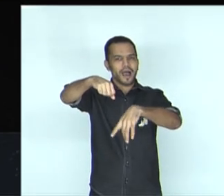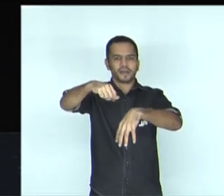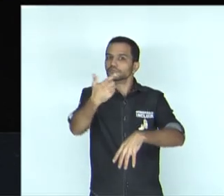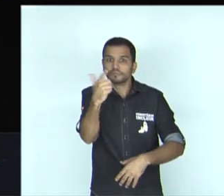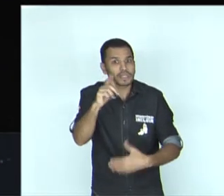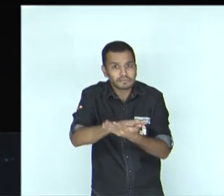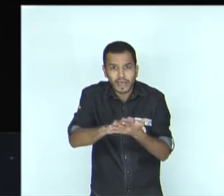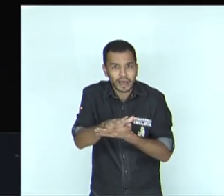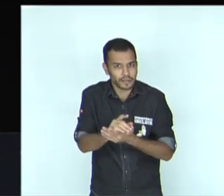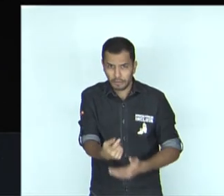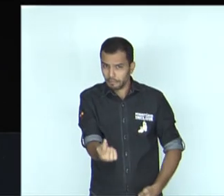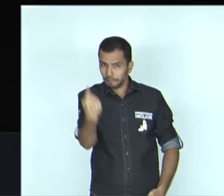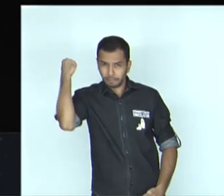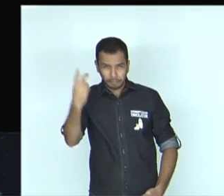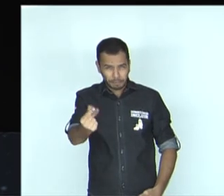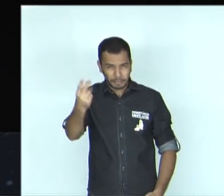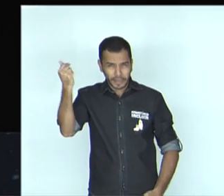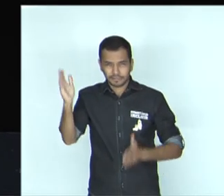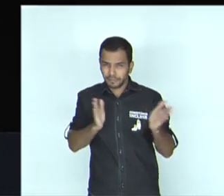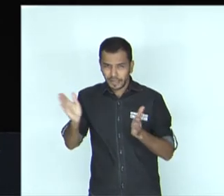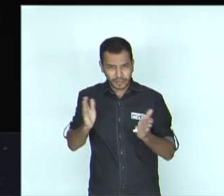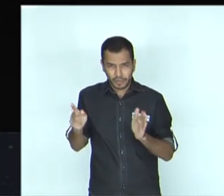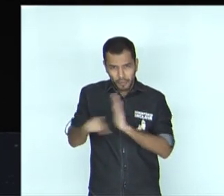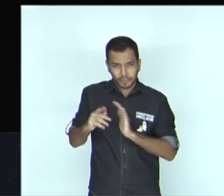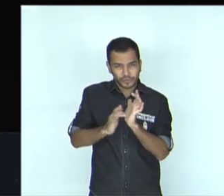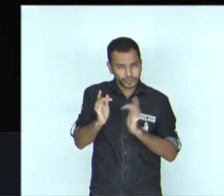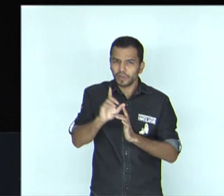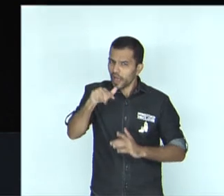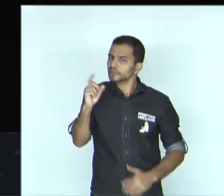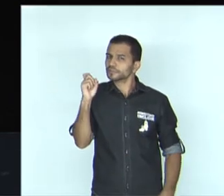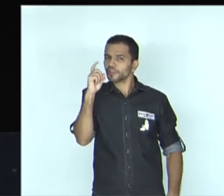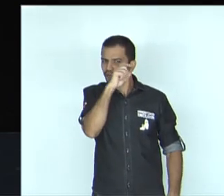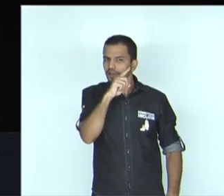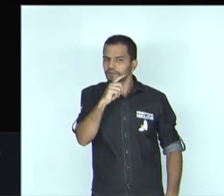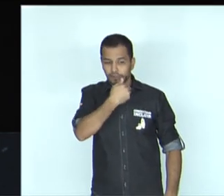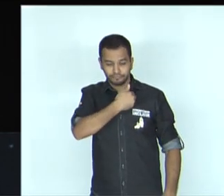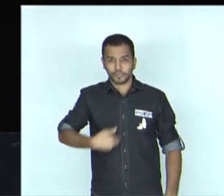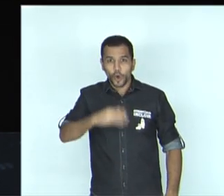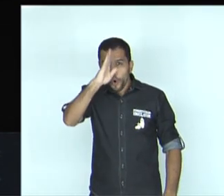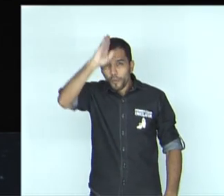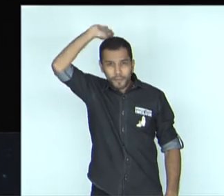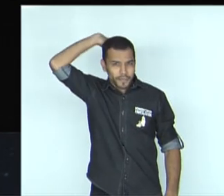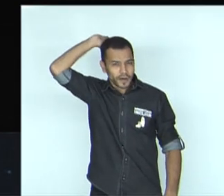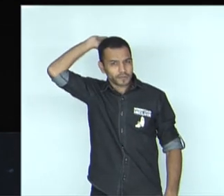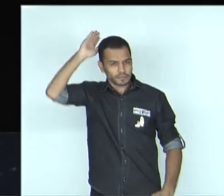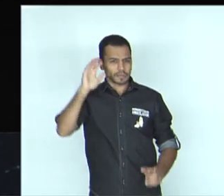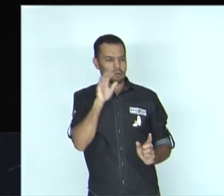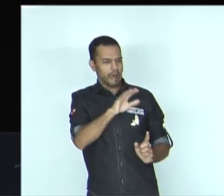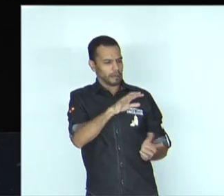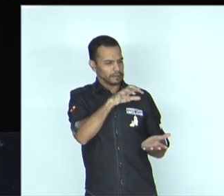complicada também. É uma época difícil. E ainda tem um domínio romano sobre a Palestina. Eles